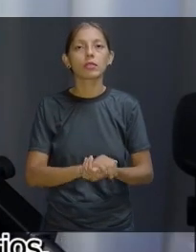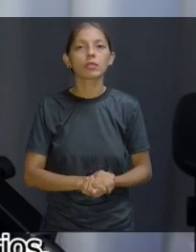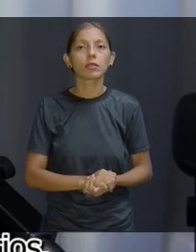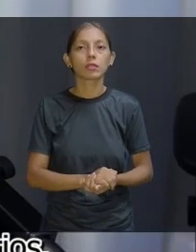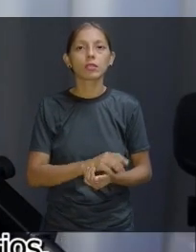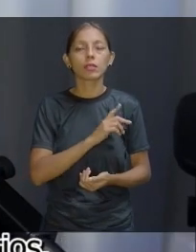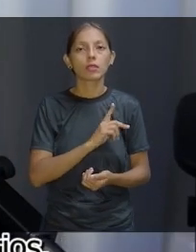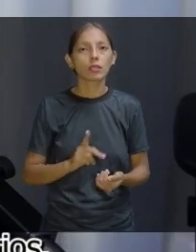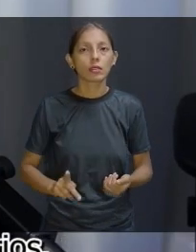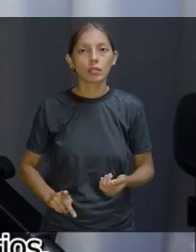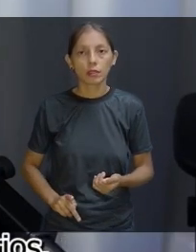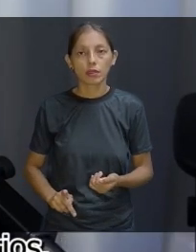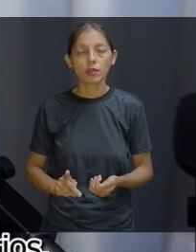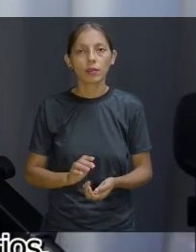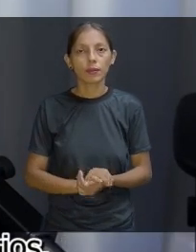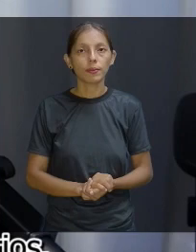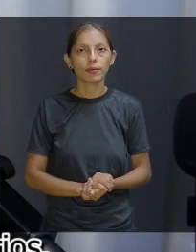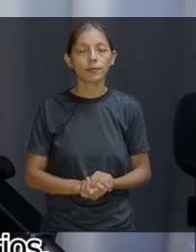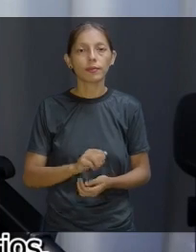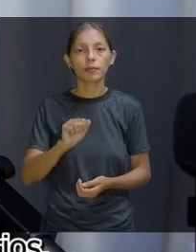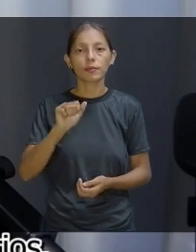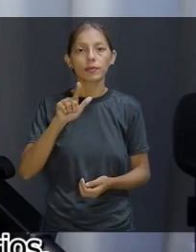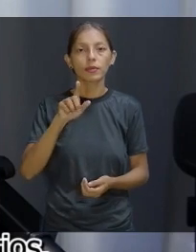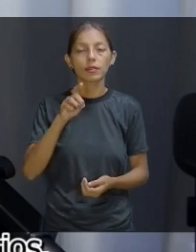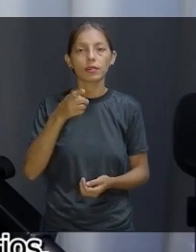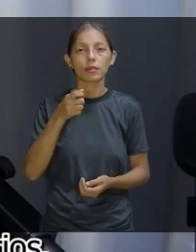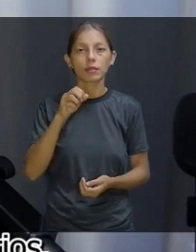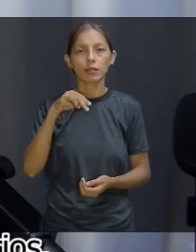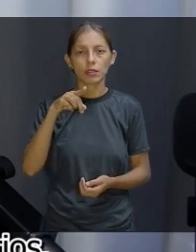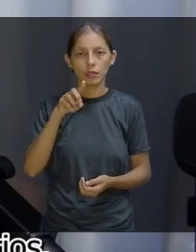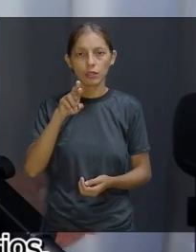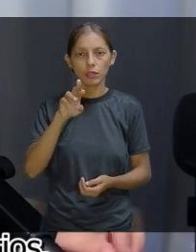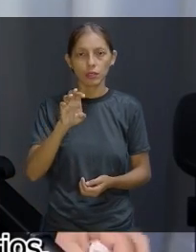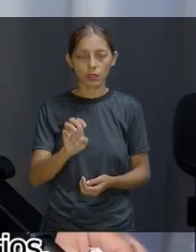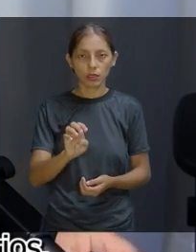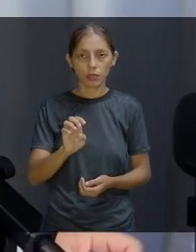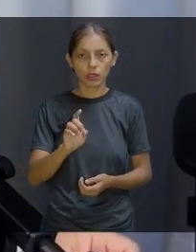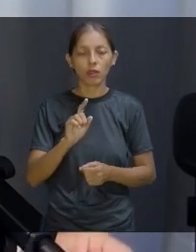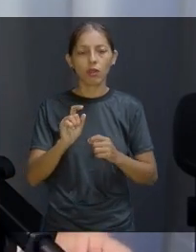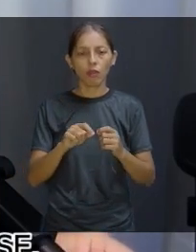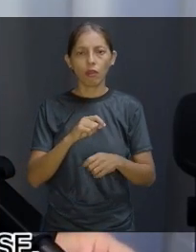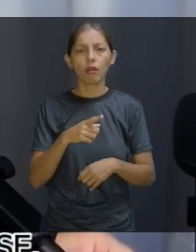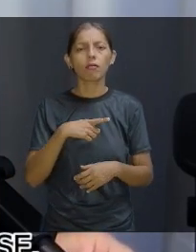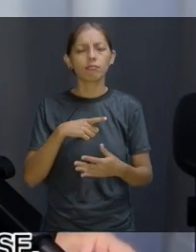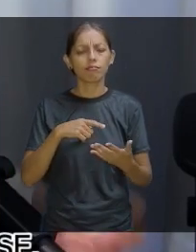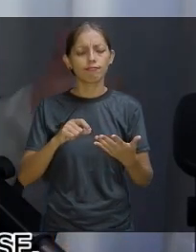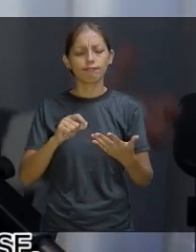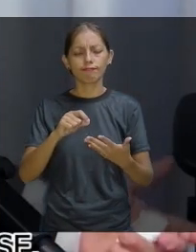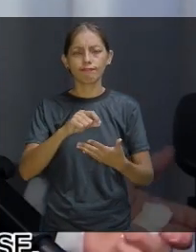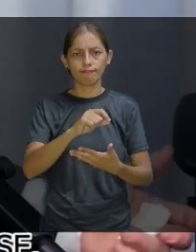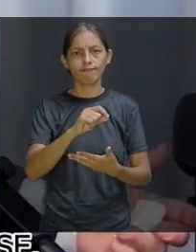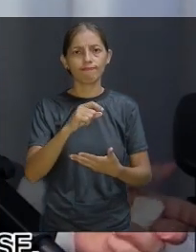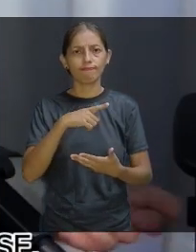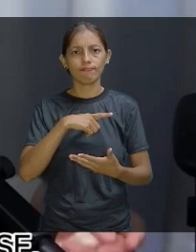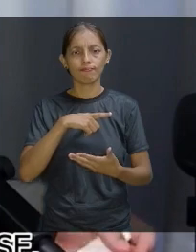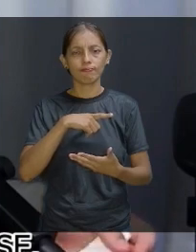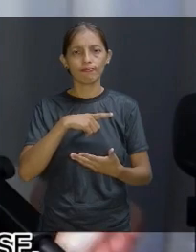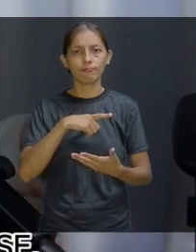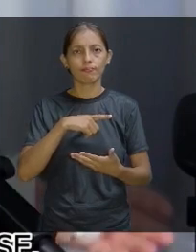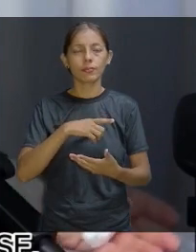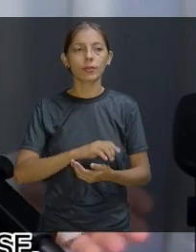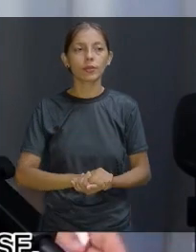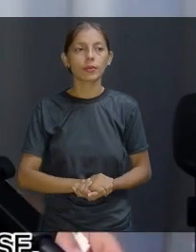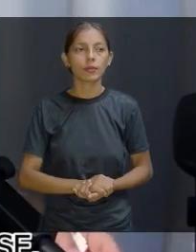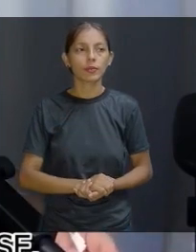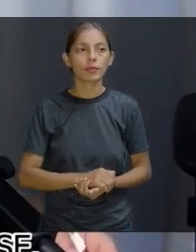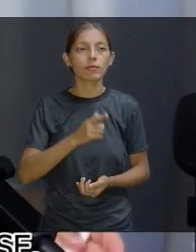presidente, nosso presidente, né, o ministro Alexandre de Moraes, estabeleceu critérios. E há 3 dias atrás eu